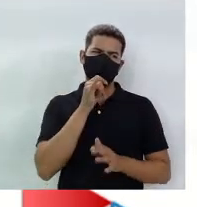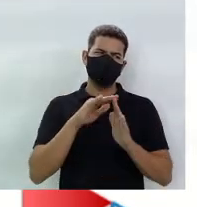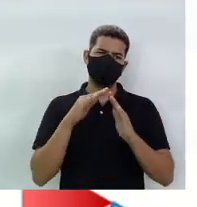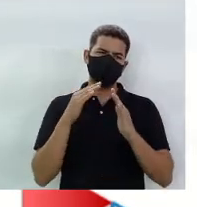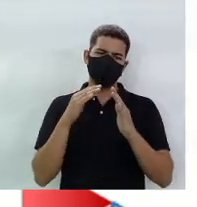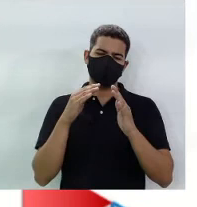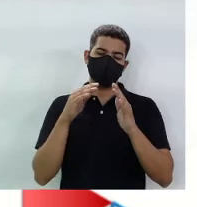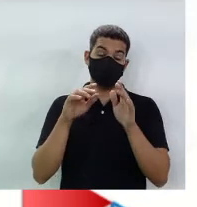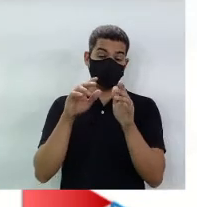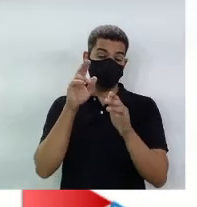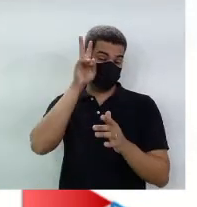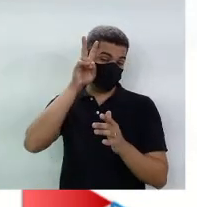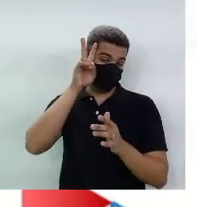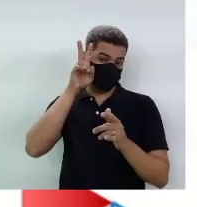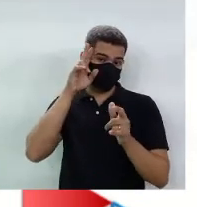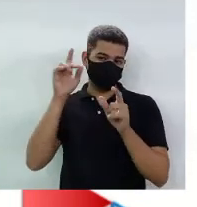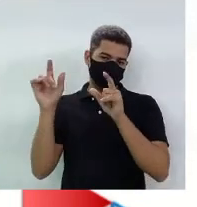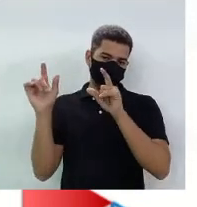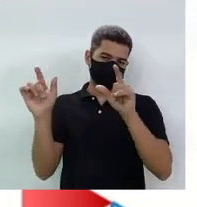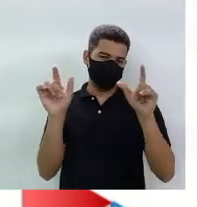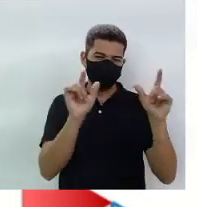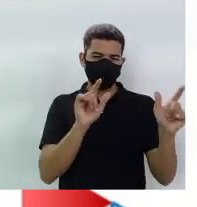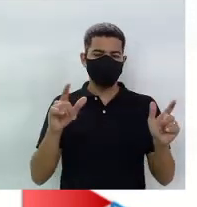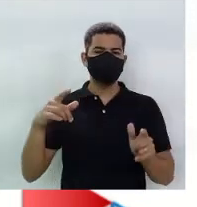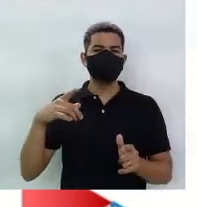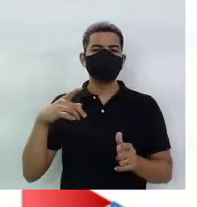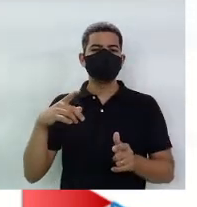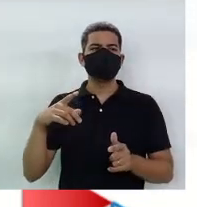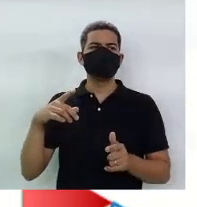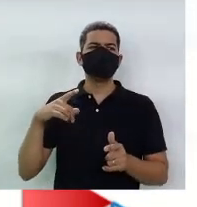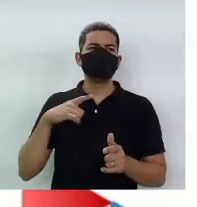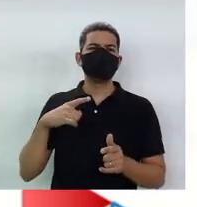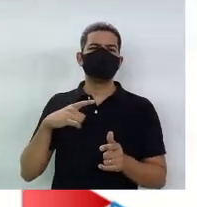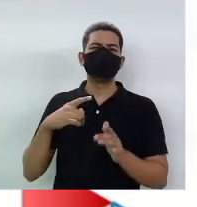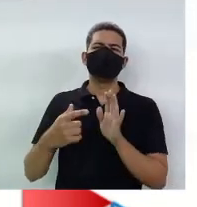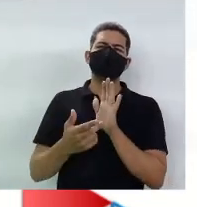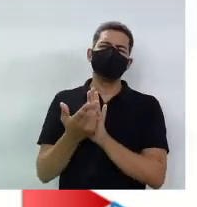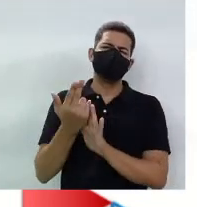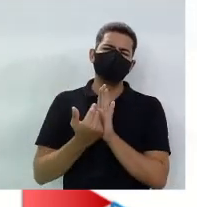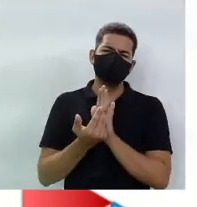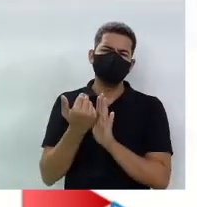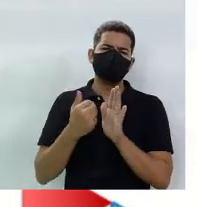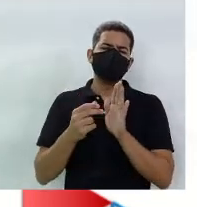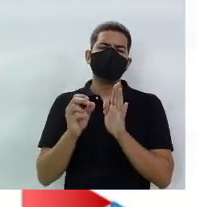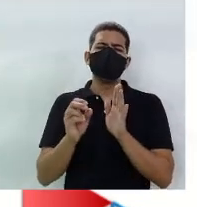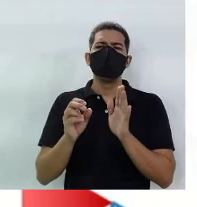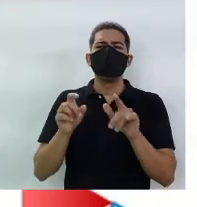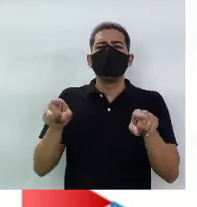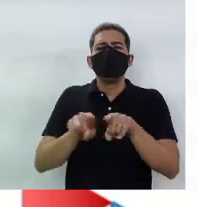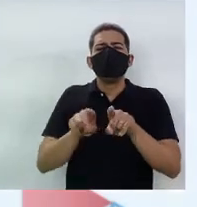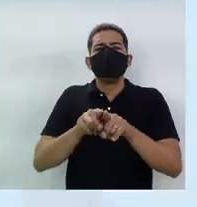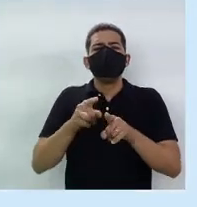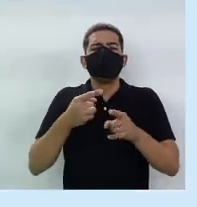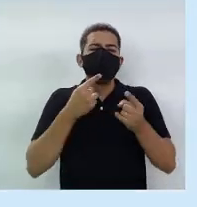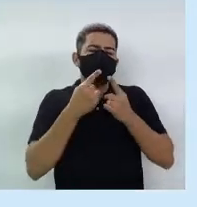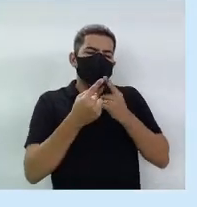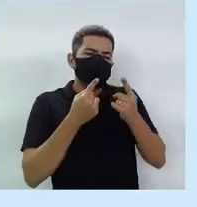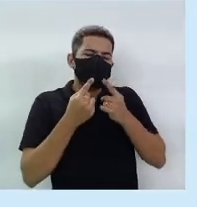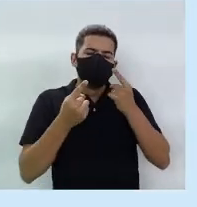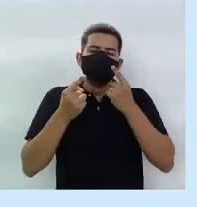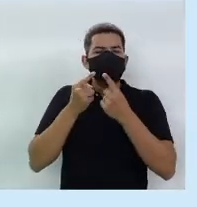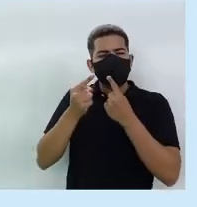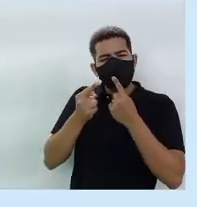em quadrinhos, em que acompanhamos a história por meio de desenhos e de fala das personagens. É